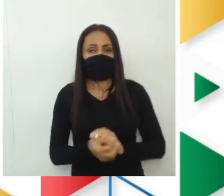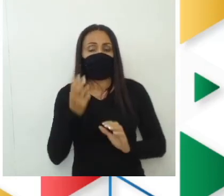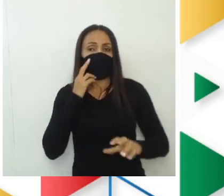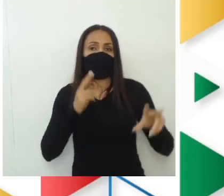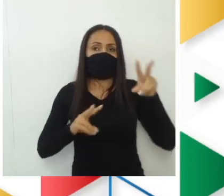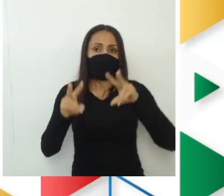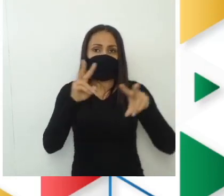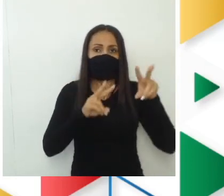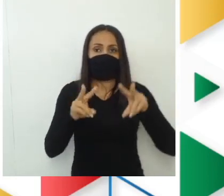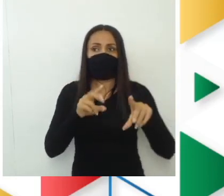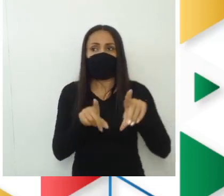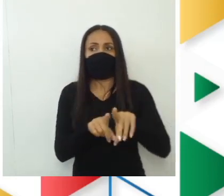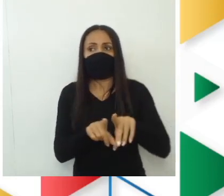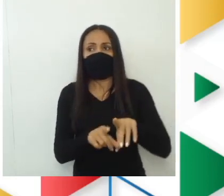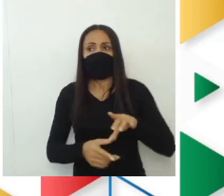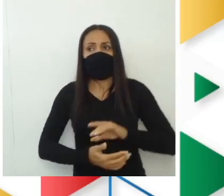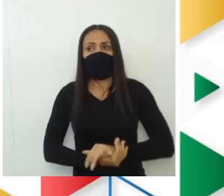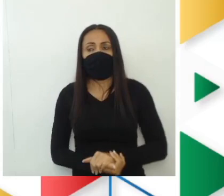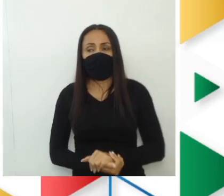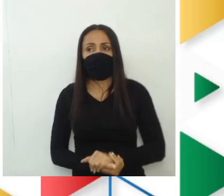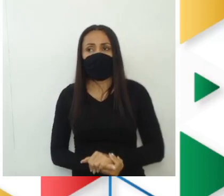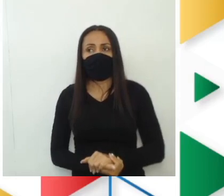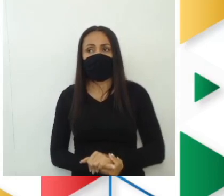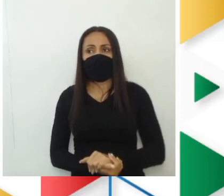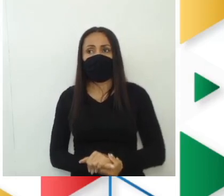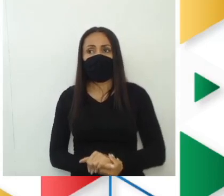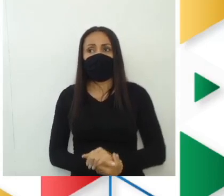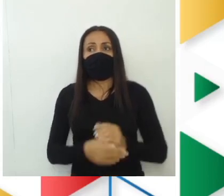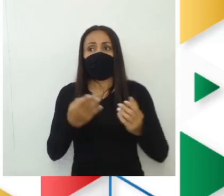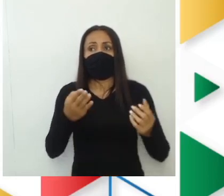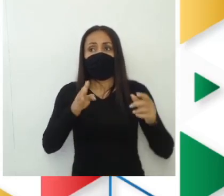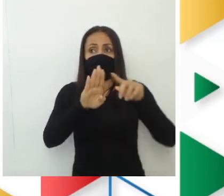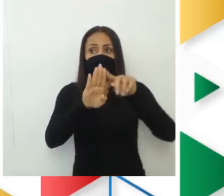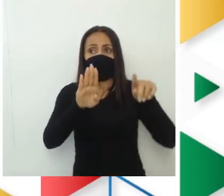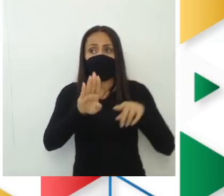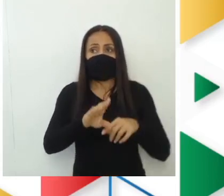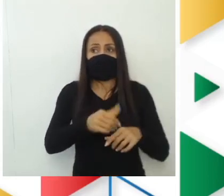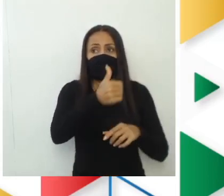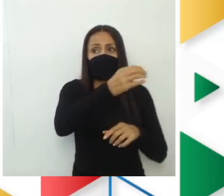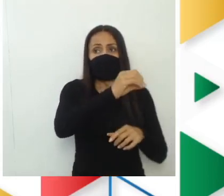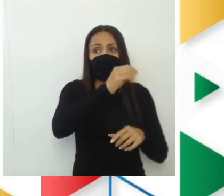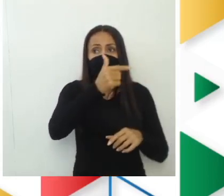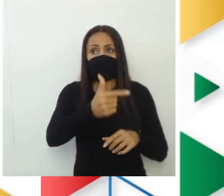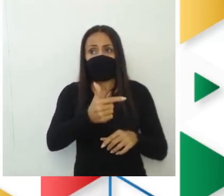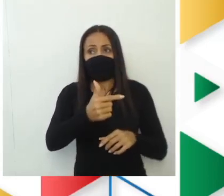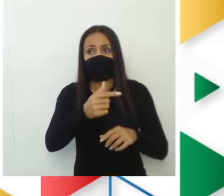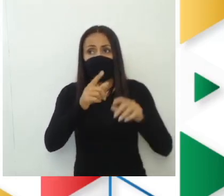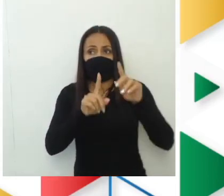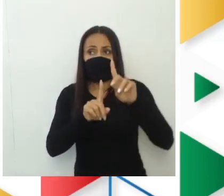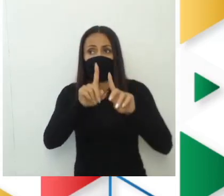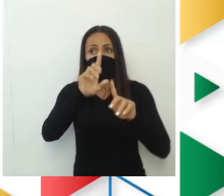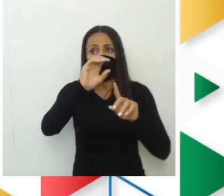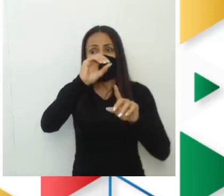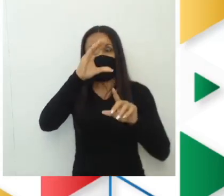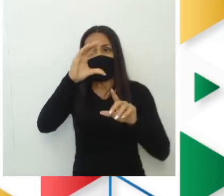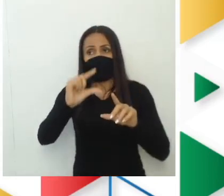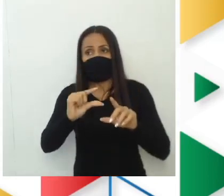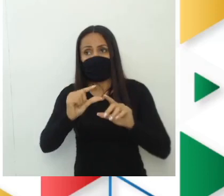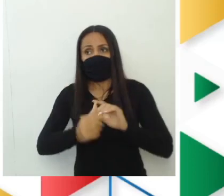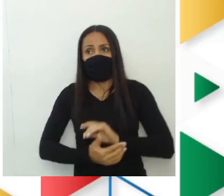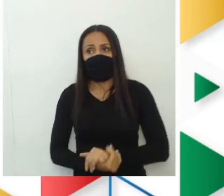jogos de cartas, tá bom? No item B está dizendo que 102 ou é maior ou é menor ou é igual a esse símbolo preto